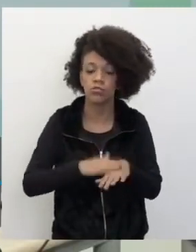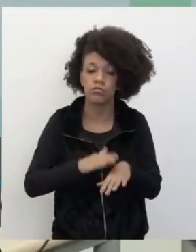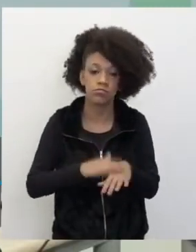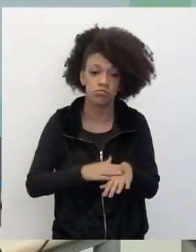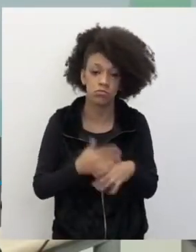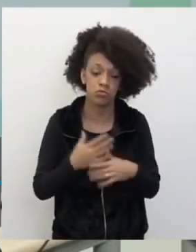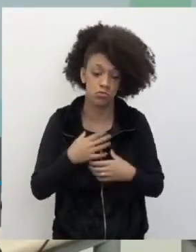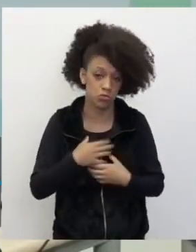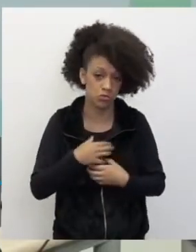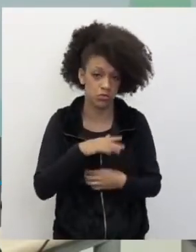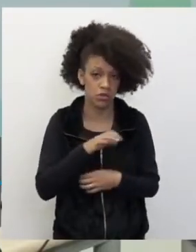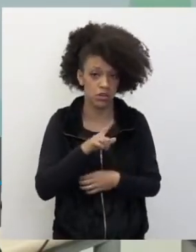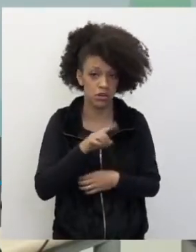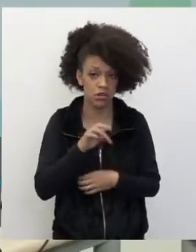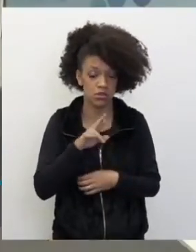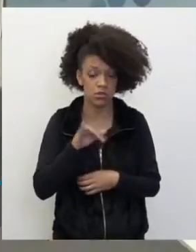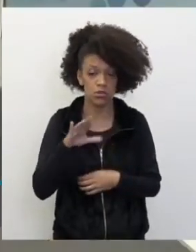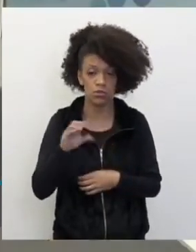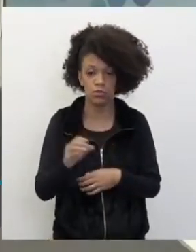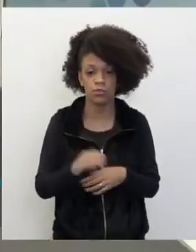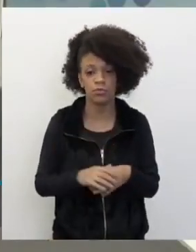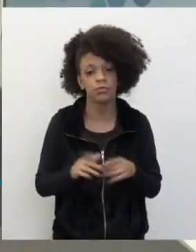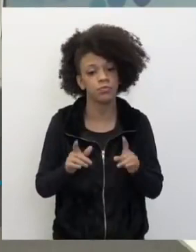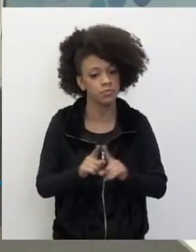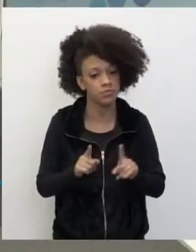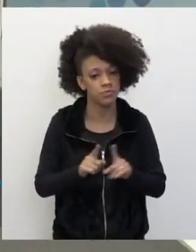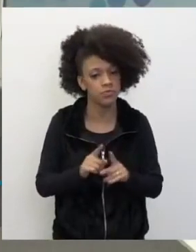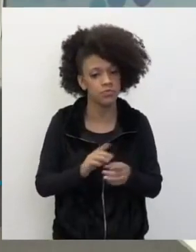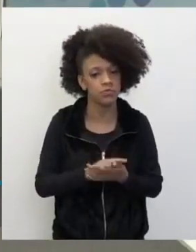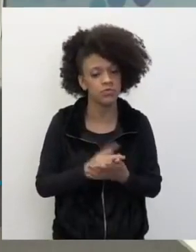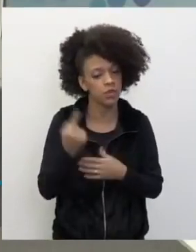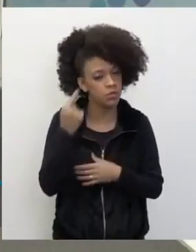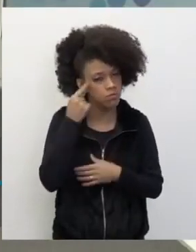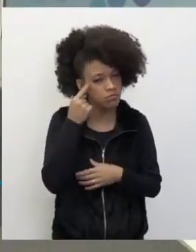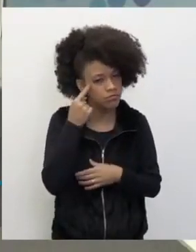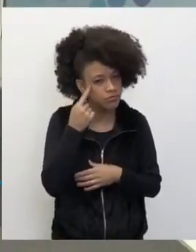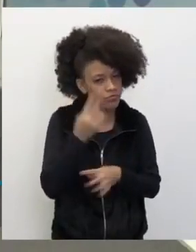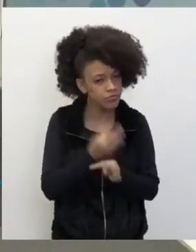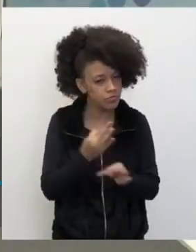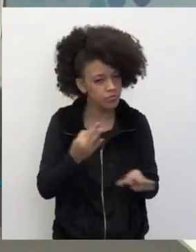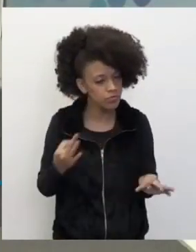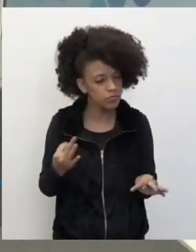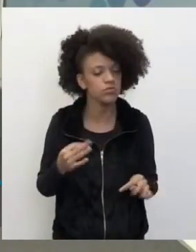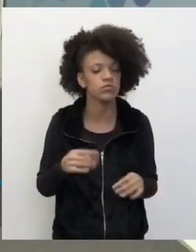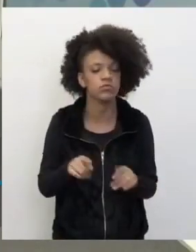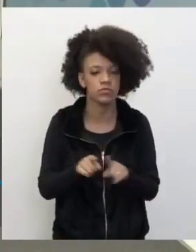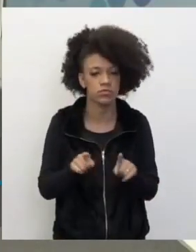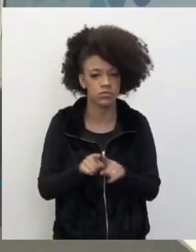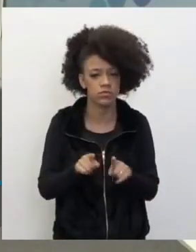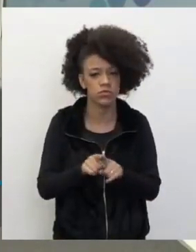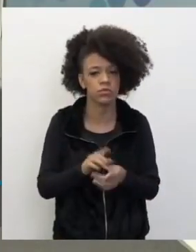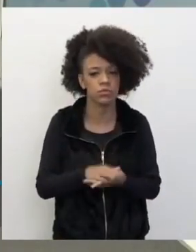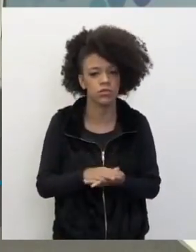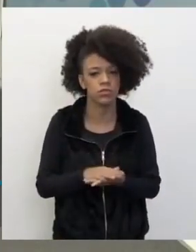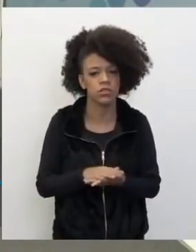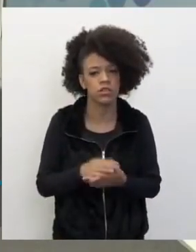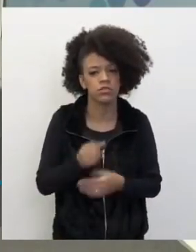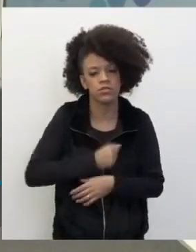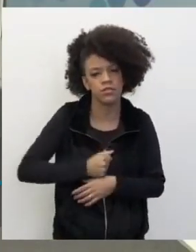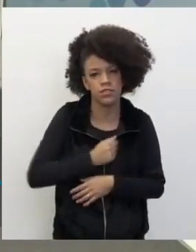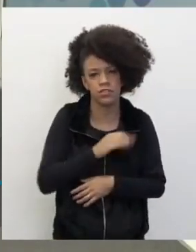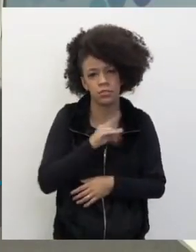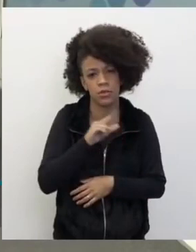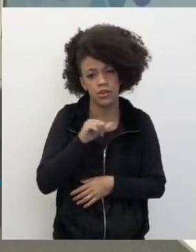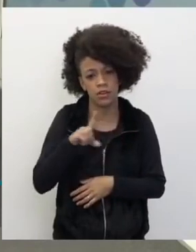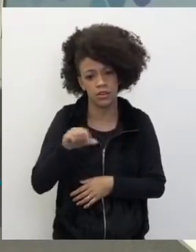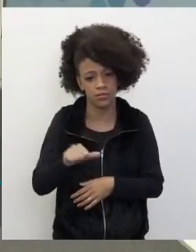forma eletrônica. É isso aí, turma. Eu trouxe na questão da gente pensar em ritmo, bastante gente escrevendo que saudade de balada, né? Saudade de